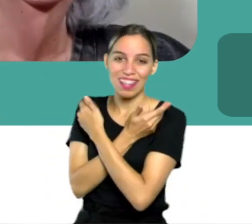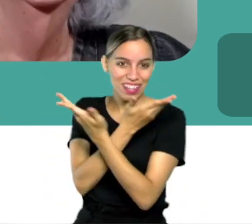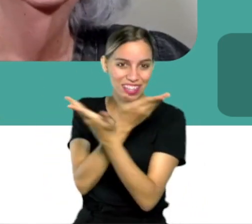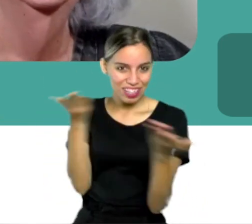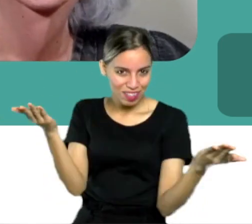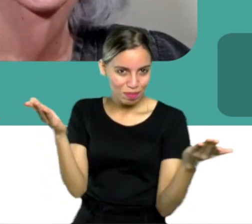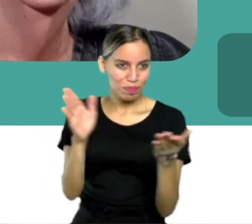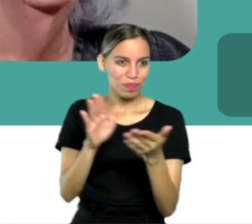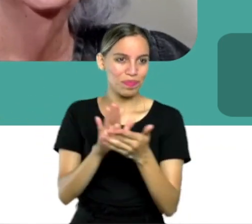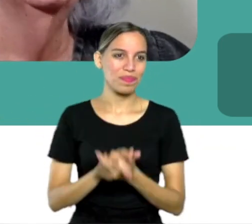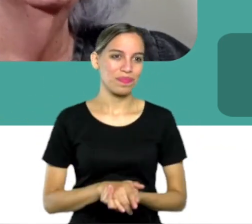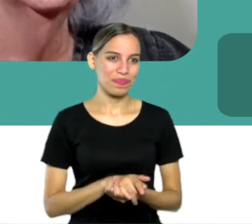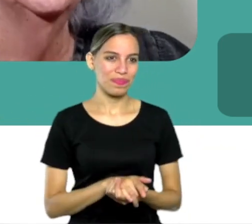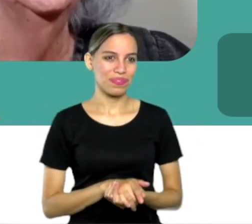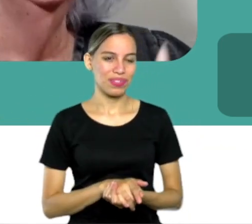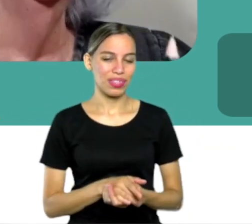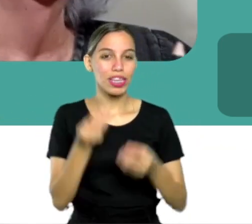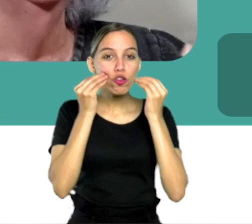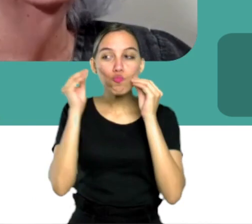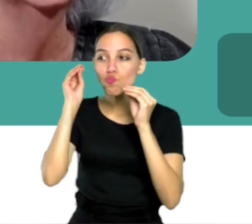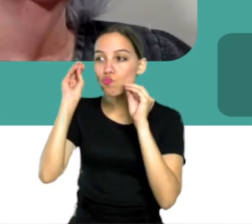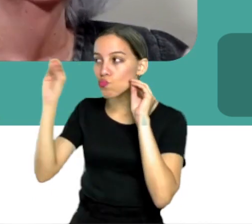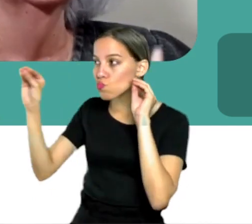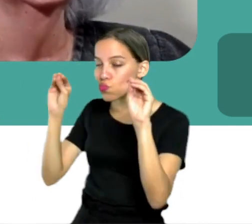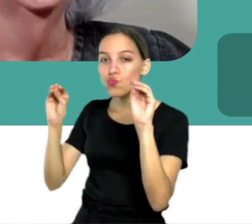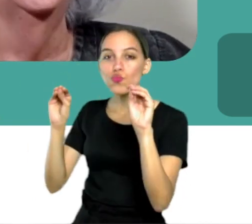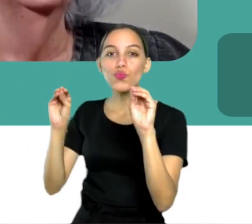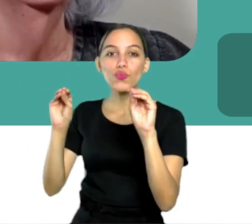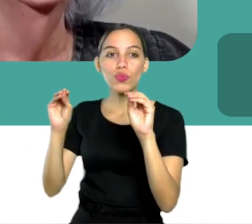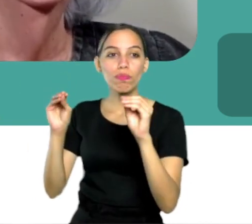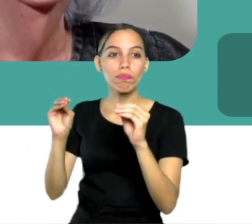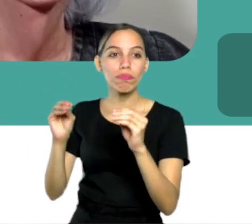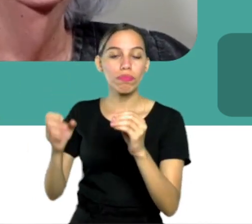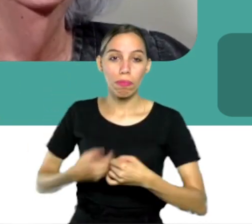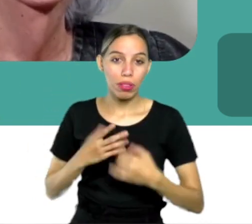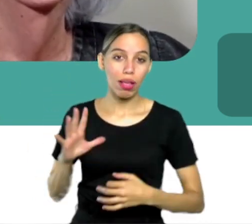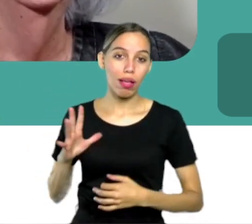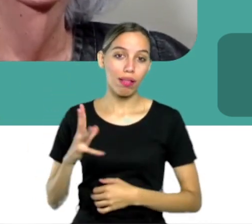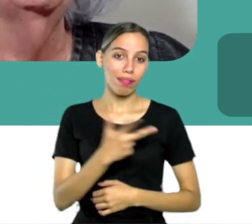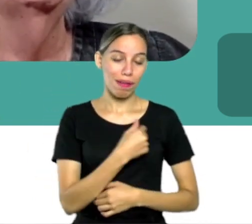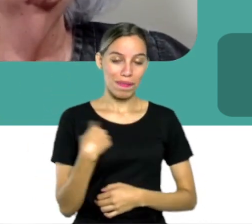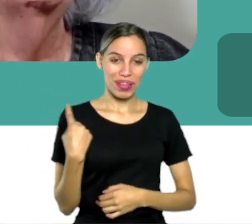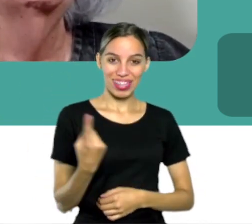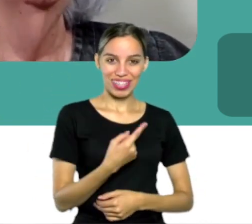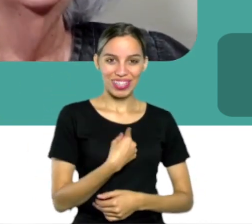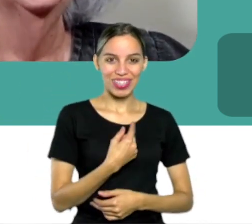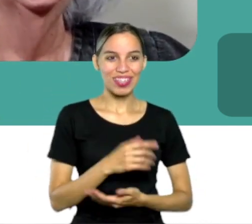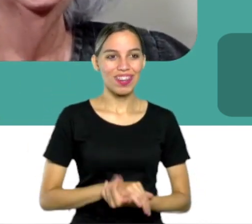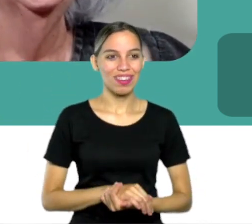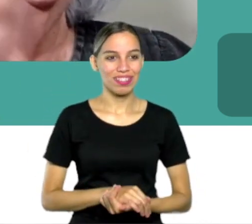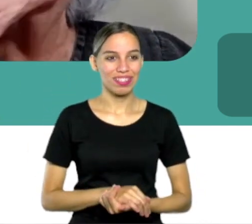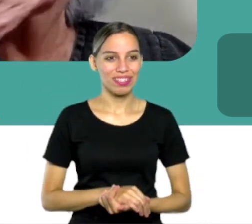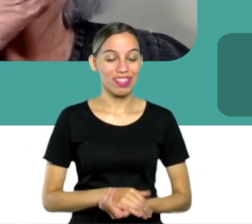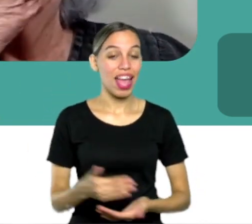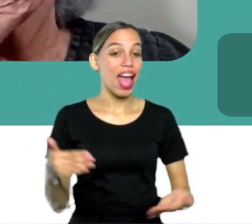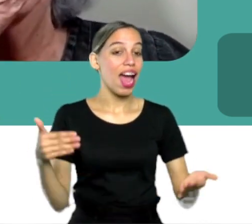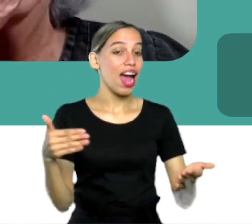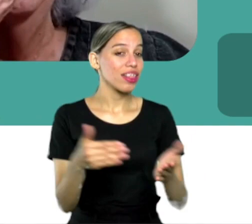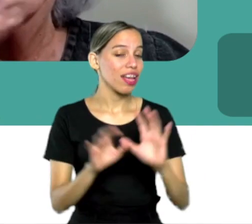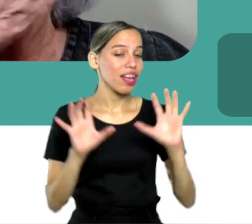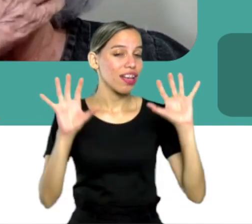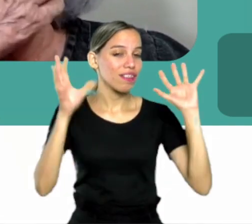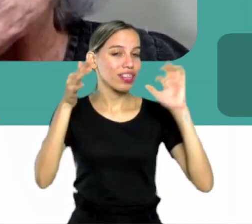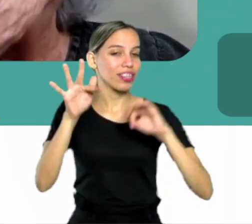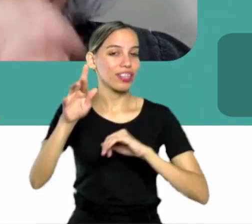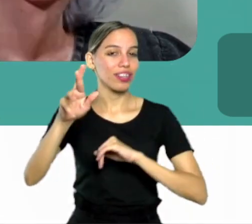né? Um beijo para você e que a poesia nos salve. Que a poesia nos salve e até o Fliarachá, que é em breve que a gente vai